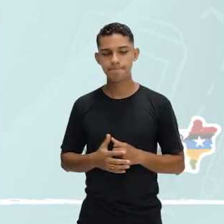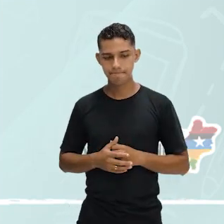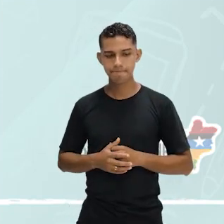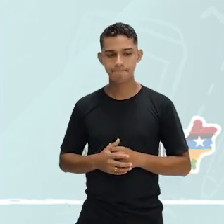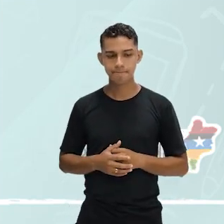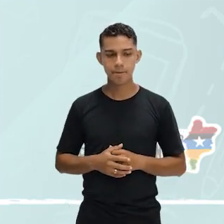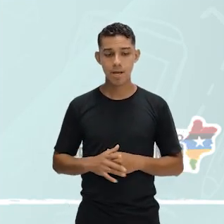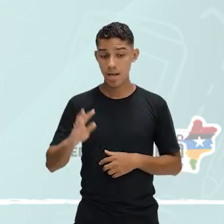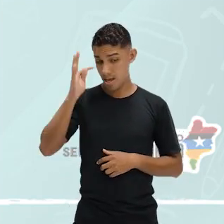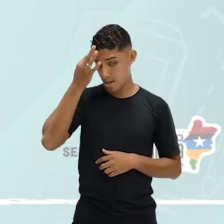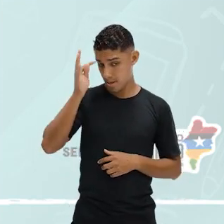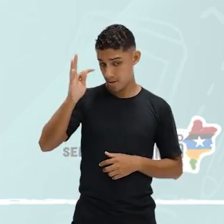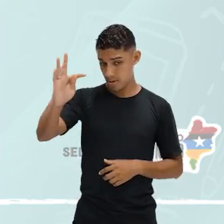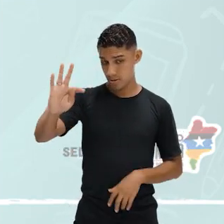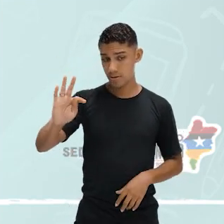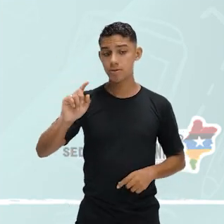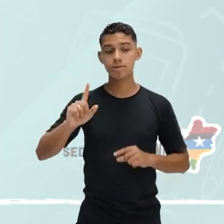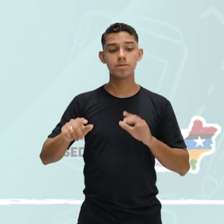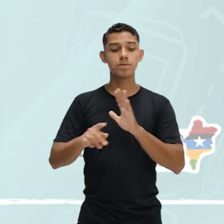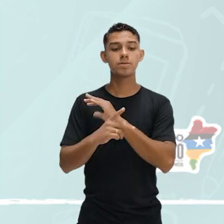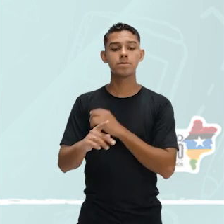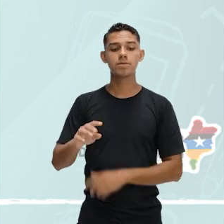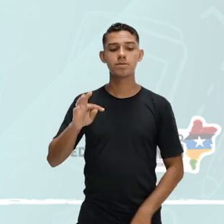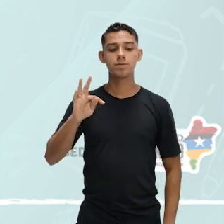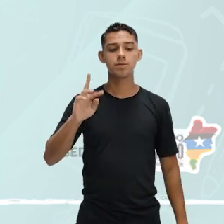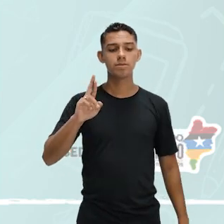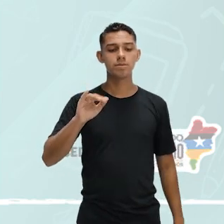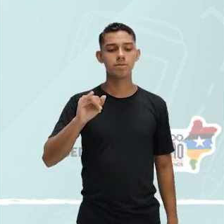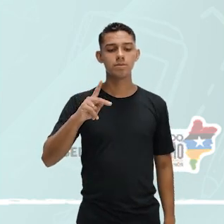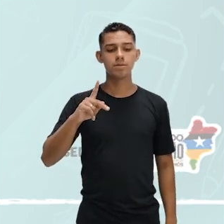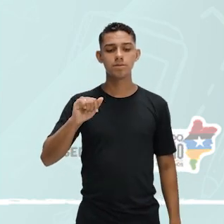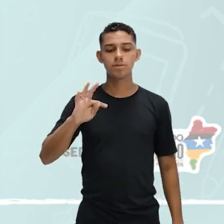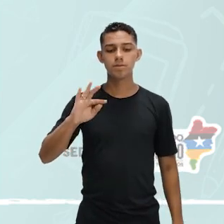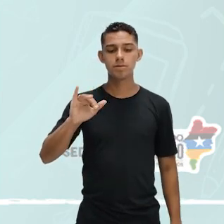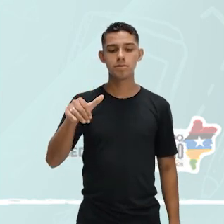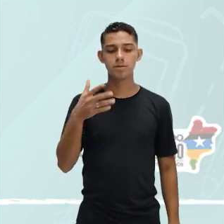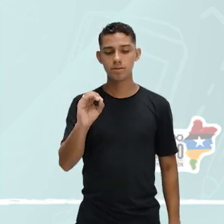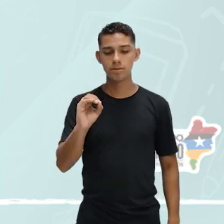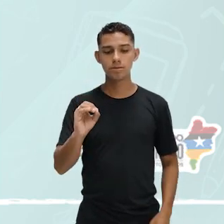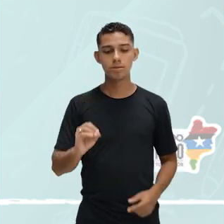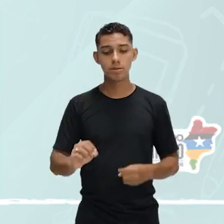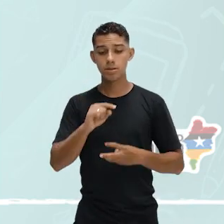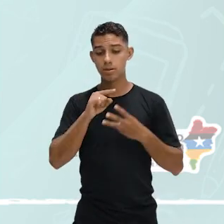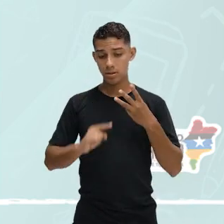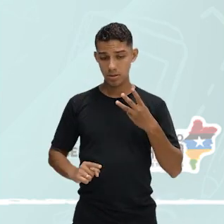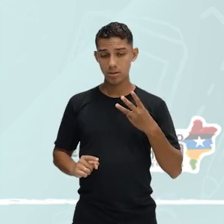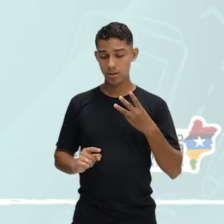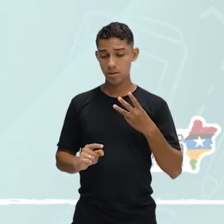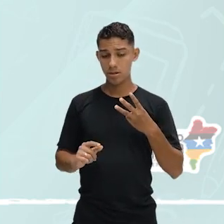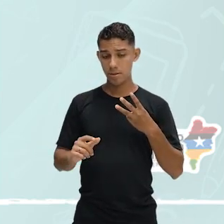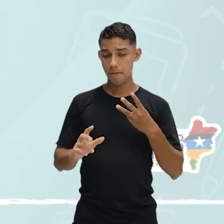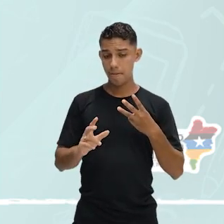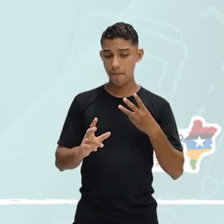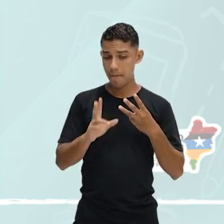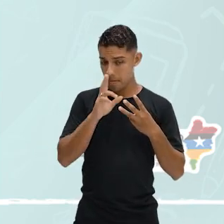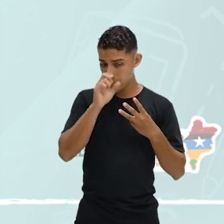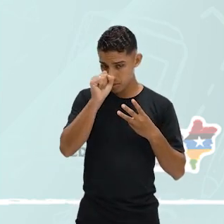Letra C. A teoria dos 3 poderes, ou seja, a tripartição do poder, é de Rousseau?